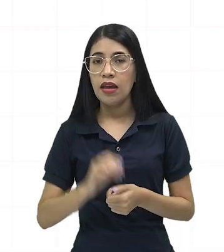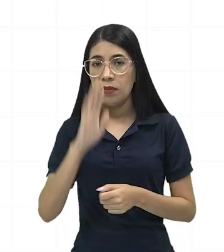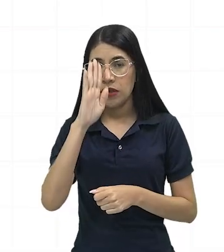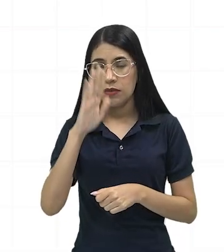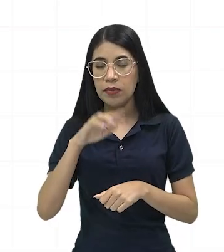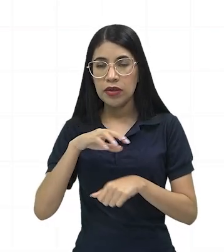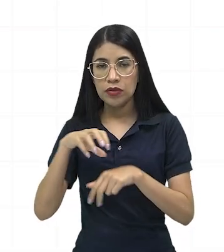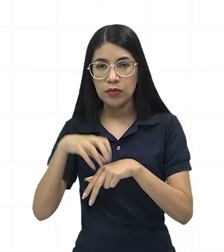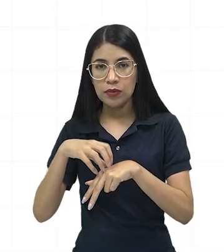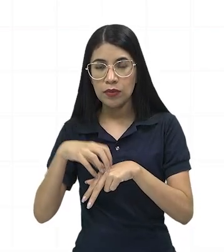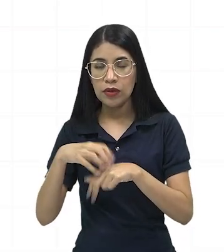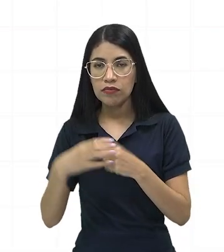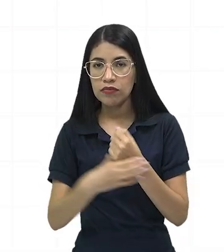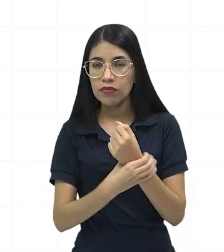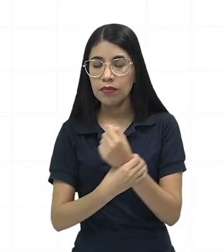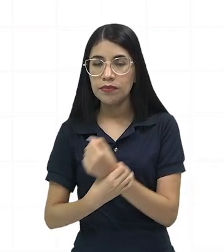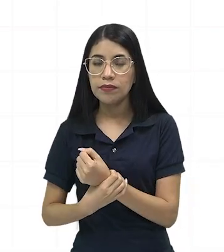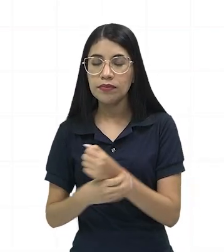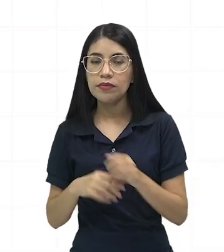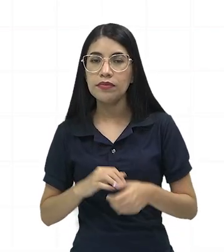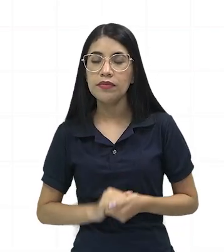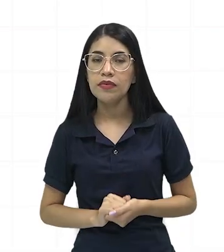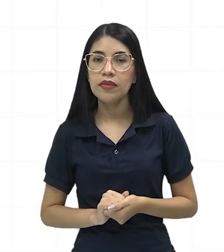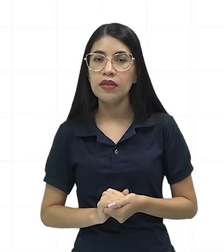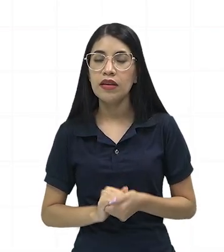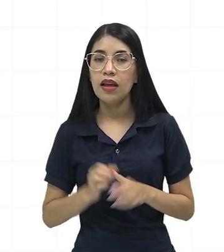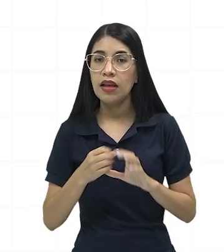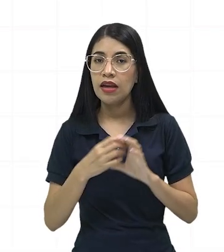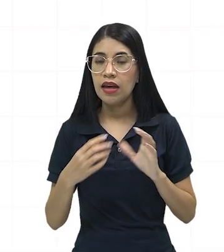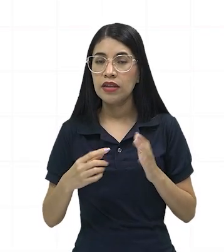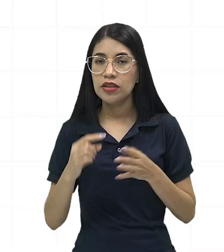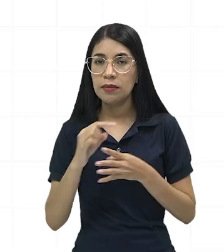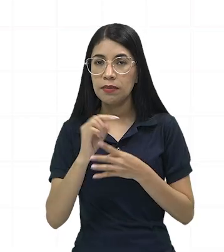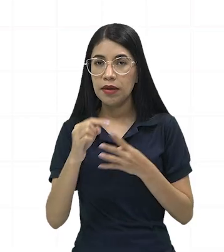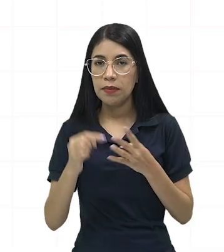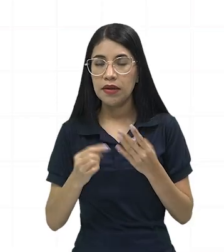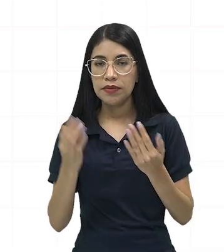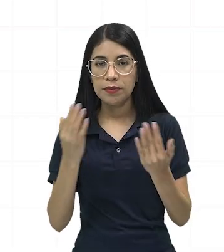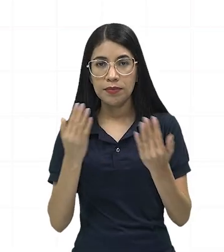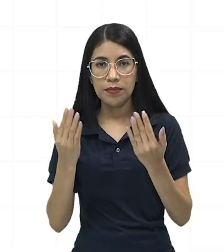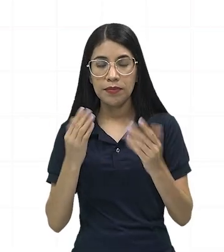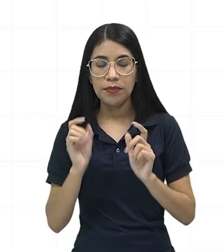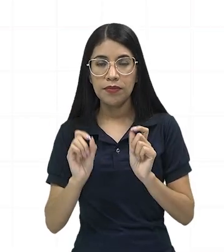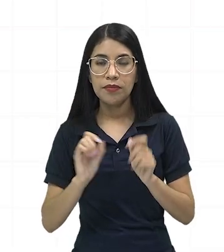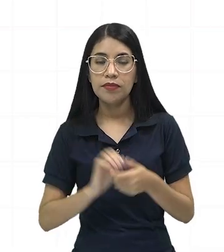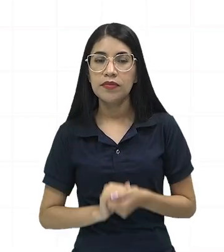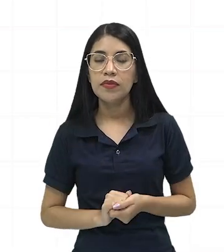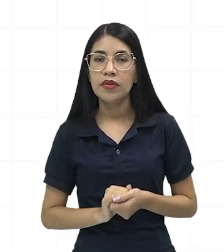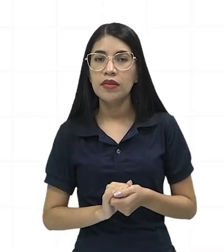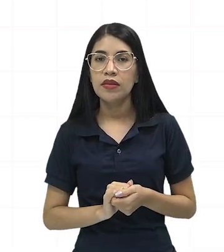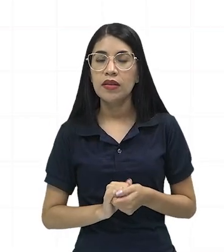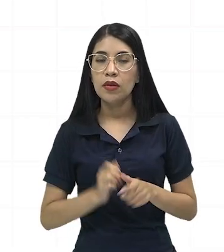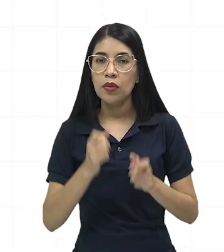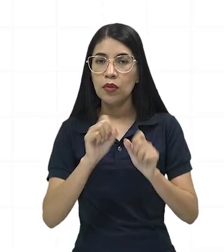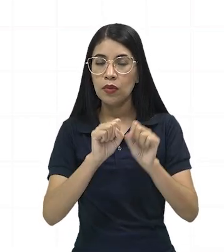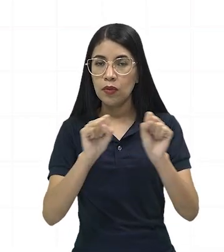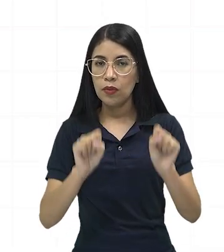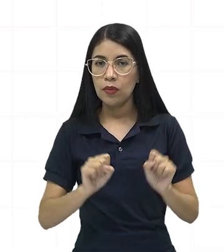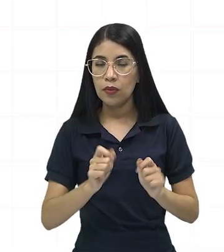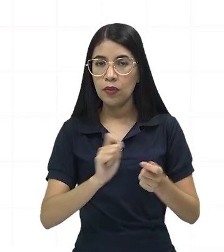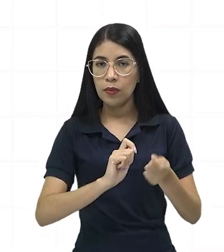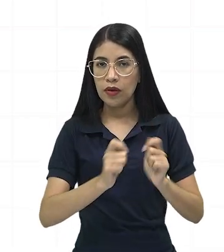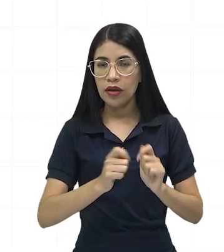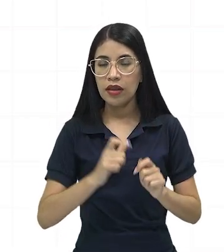absolutistas, tá bom? Temos, então, como principal característica de comparação que o mercantilismo ele vai ter